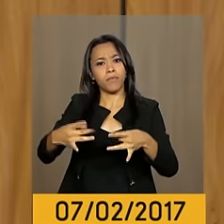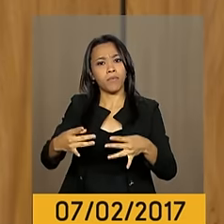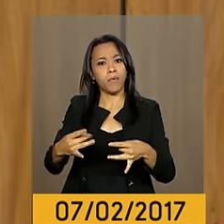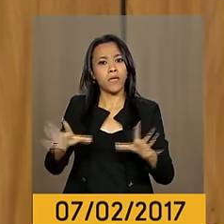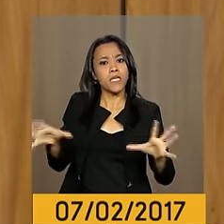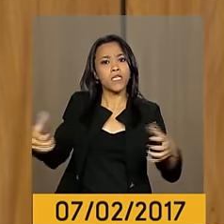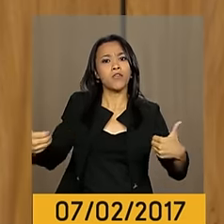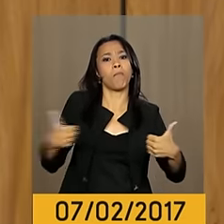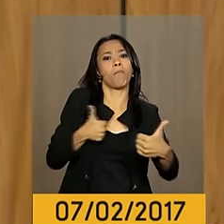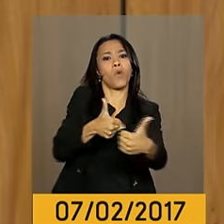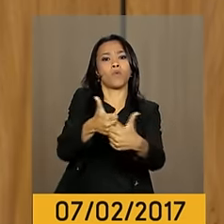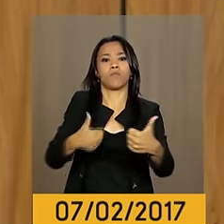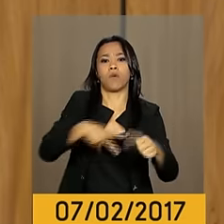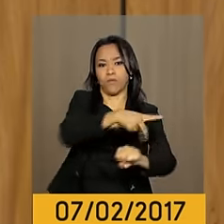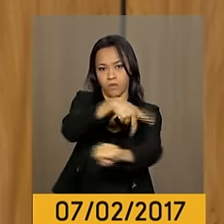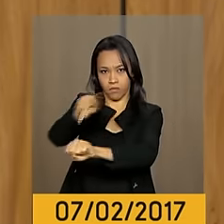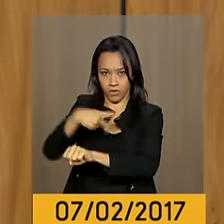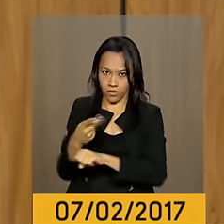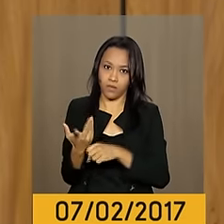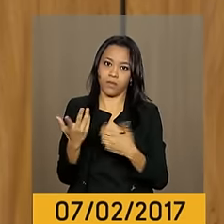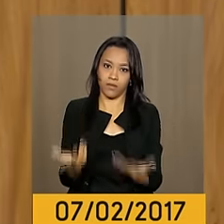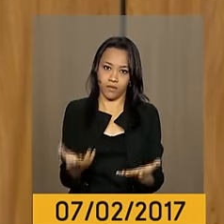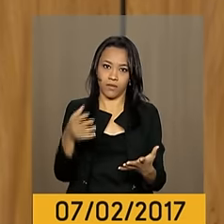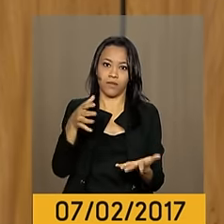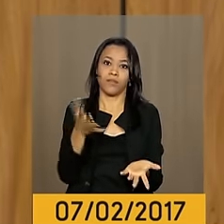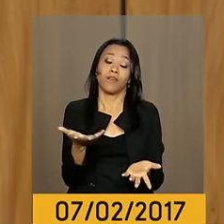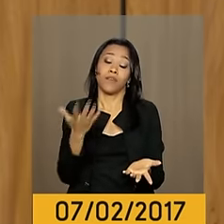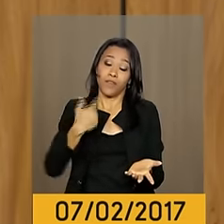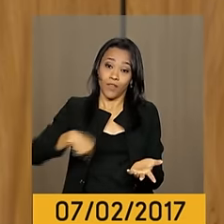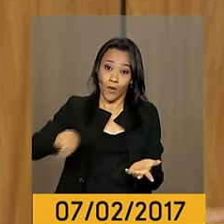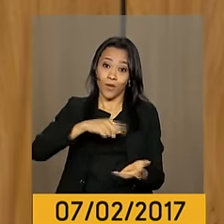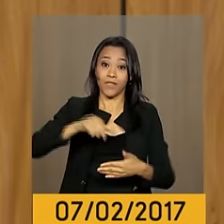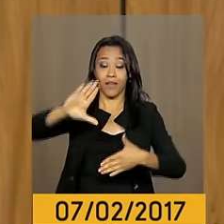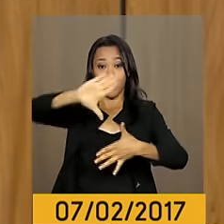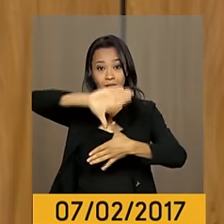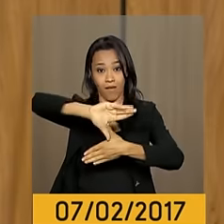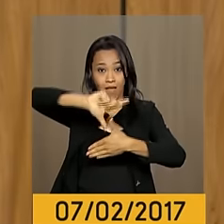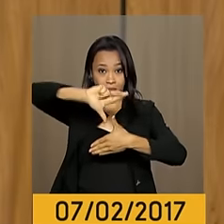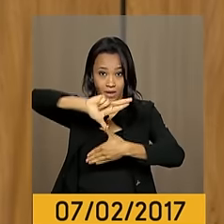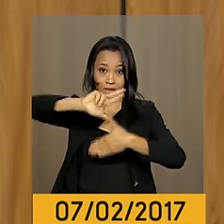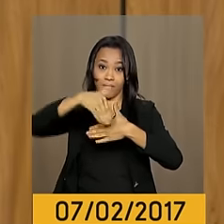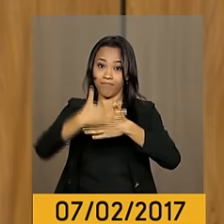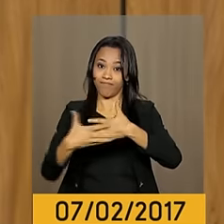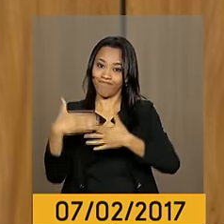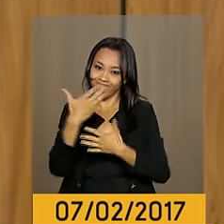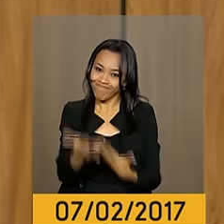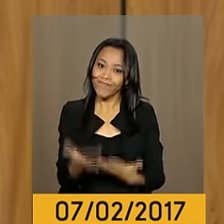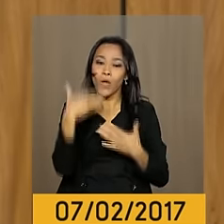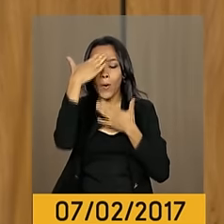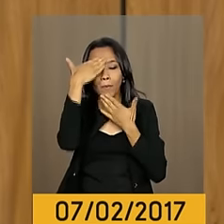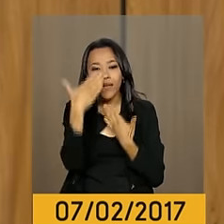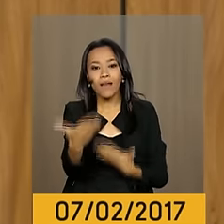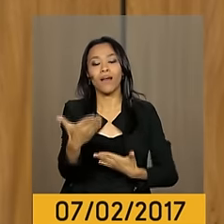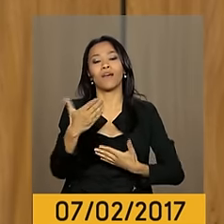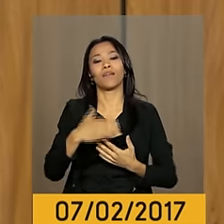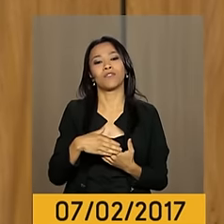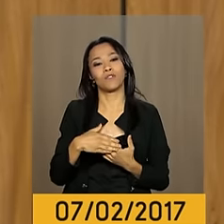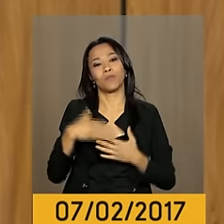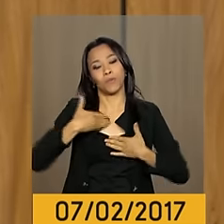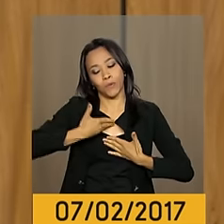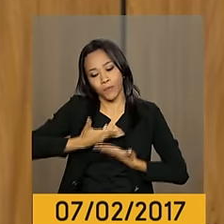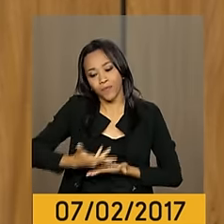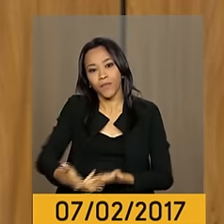países nossa região nossa querida América Latina Muito obrigado pela forma que nos